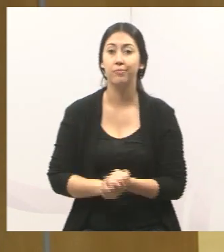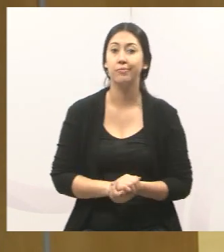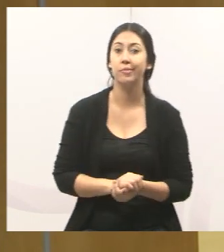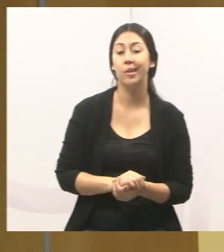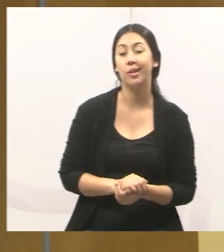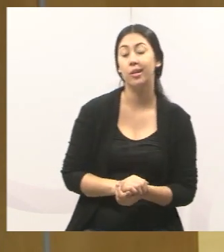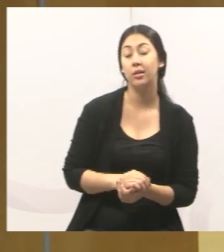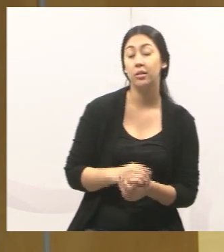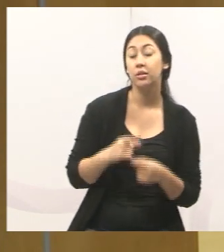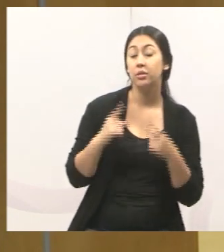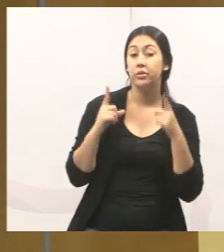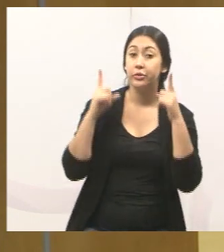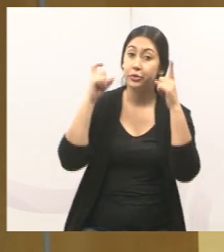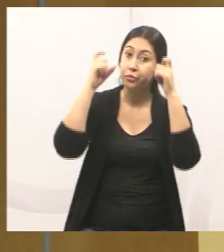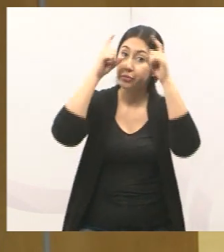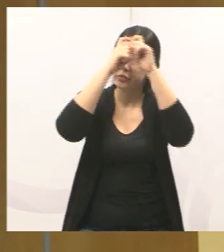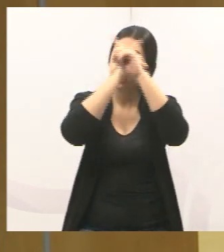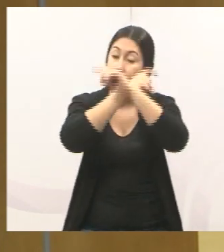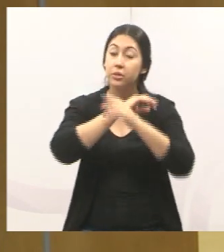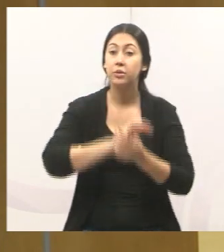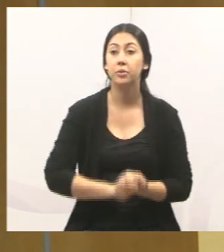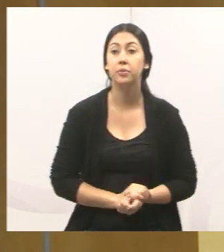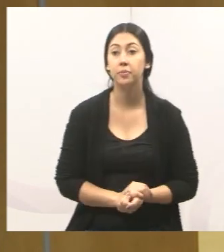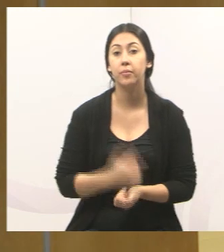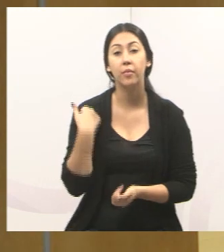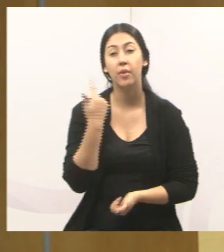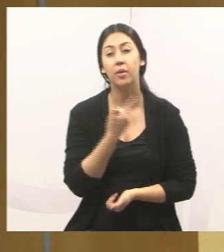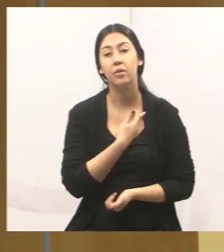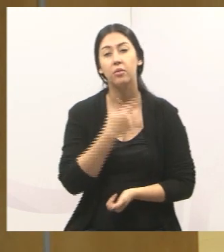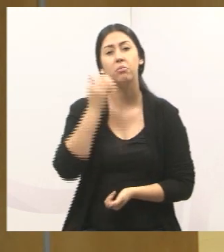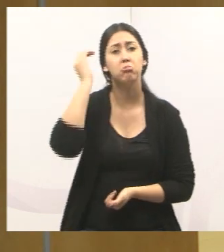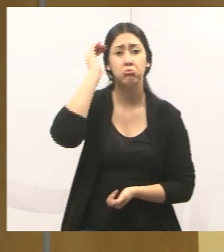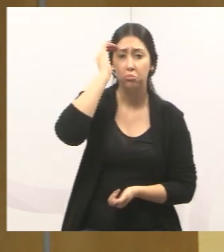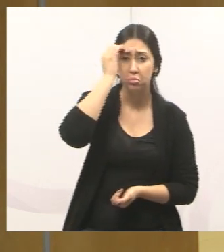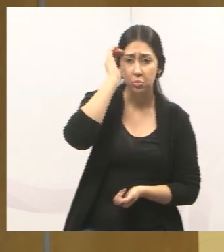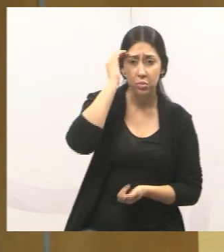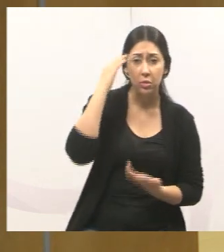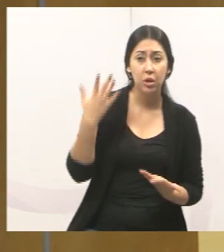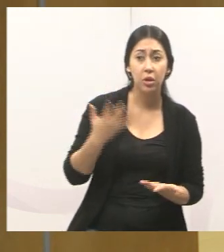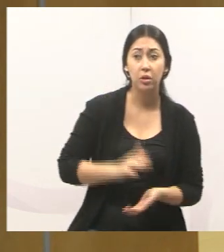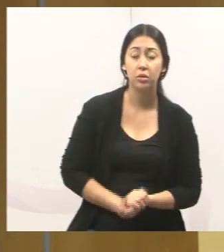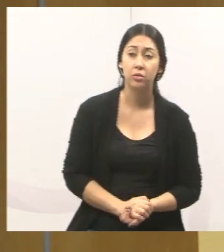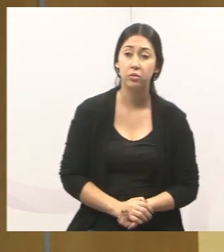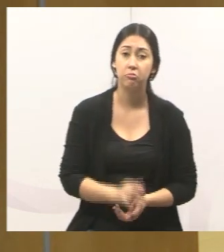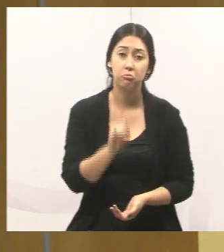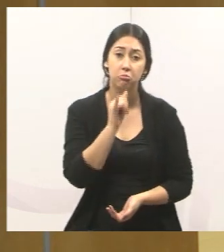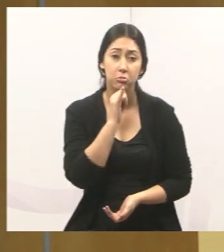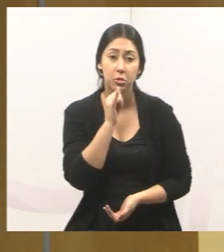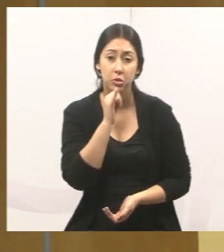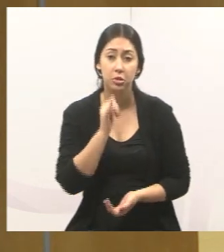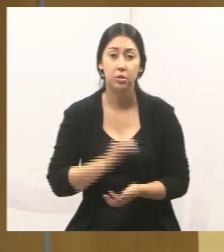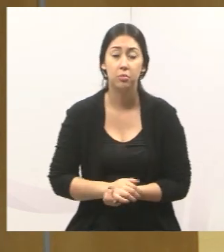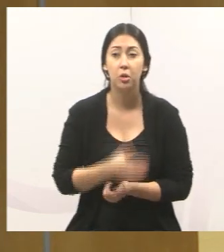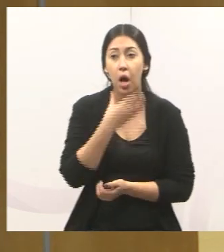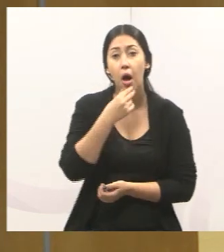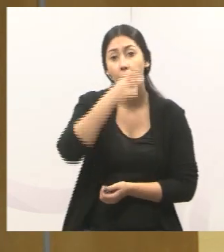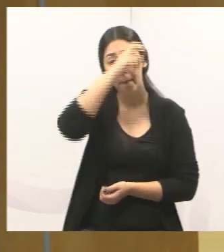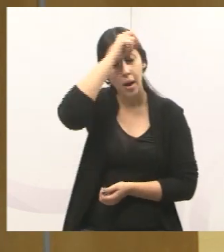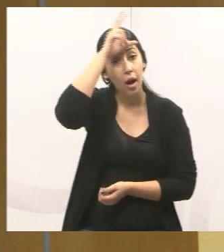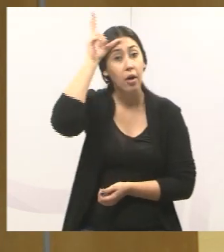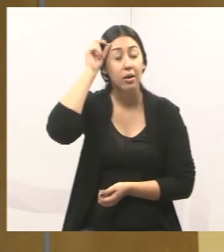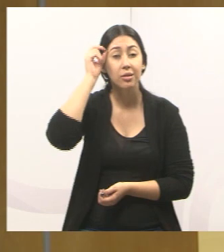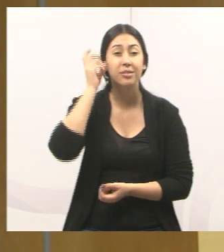complicado. É complicado. E a gente tem uma noção aqui, no caso do nosso prefeito, por exemplo, tem aí uma vontade muito